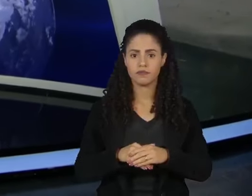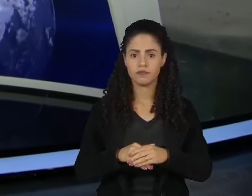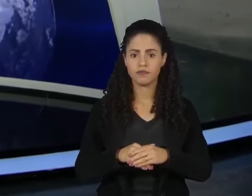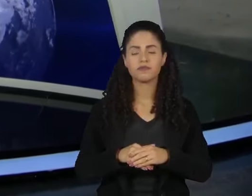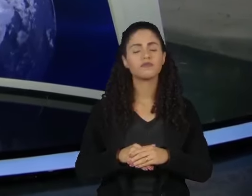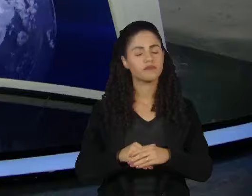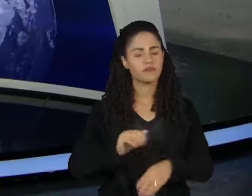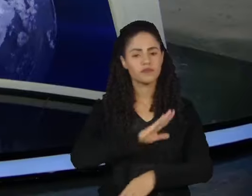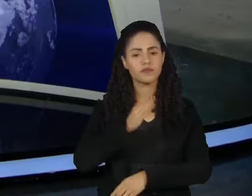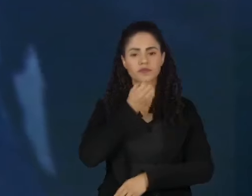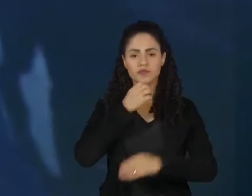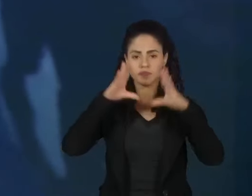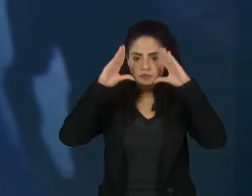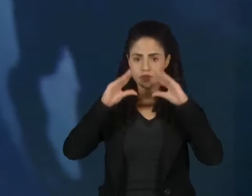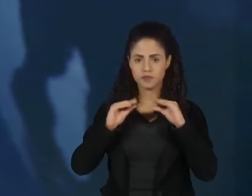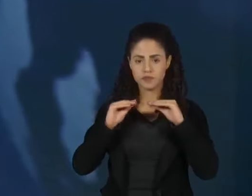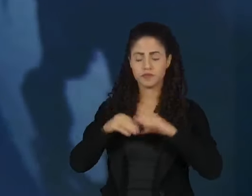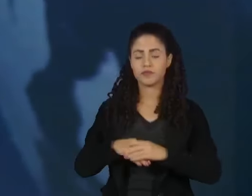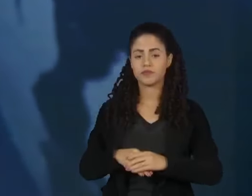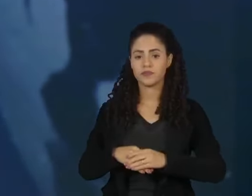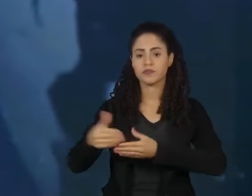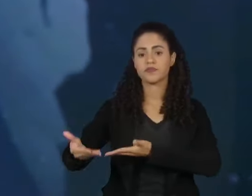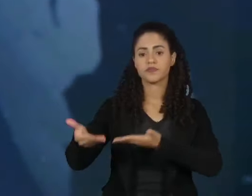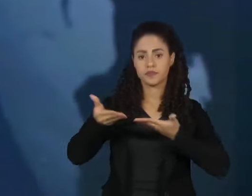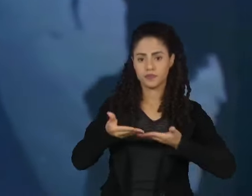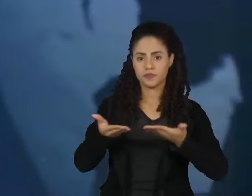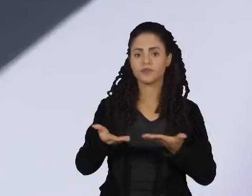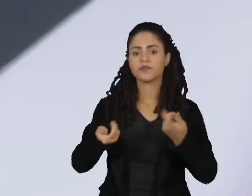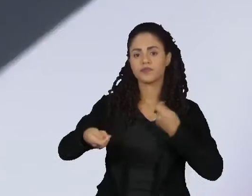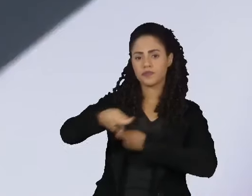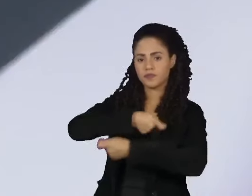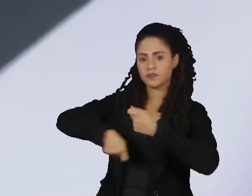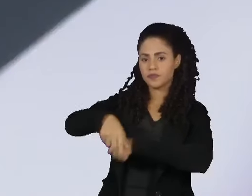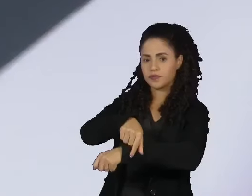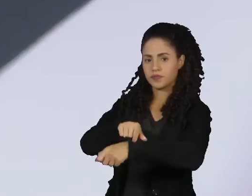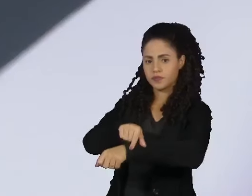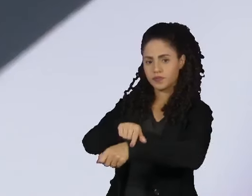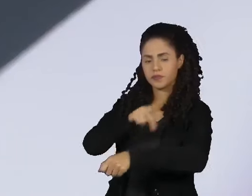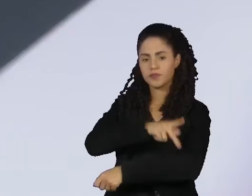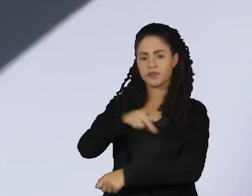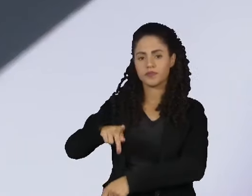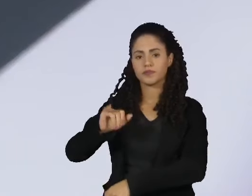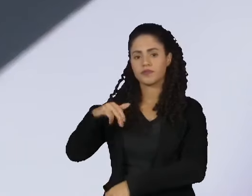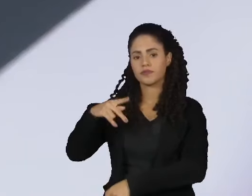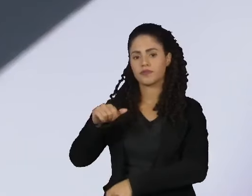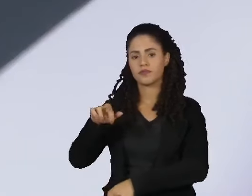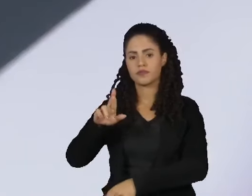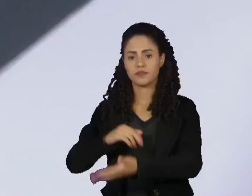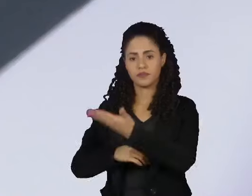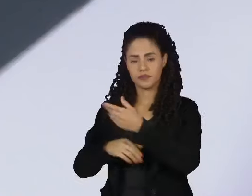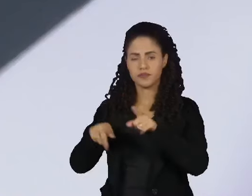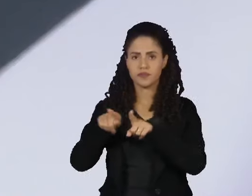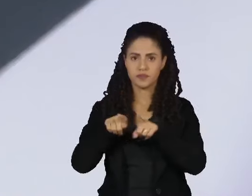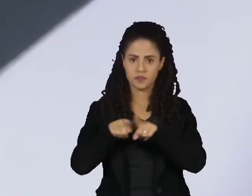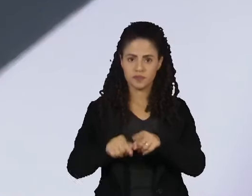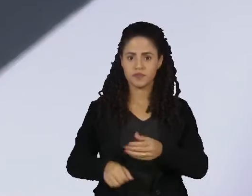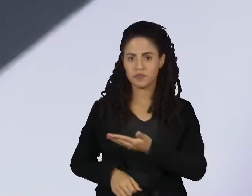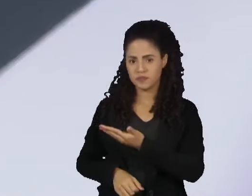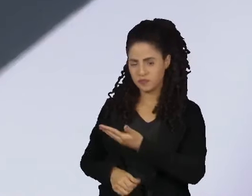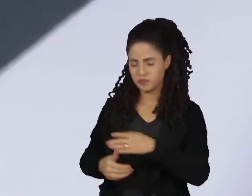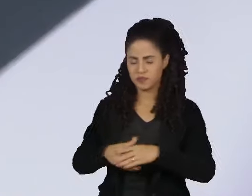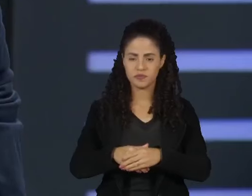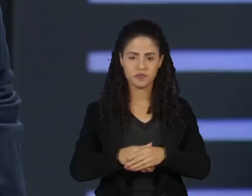Olá, boa noite. Estão comigo nessa edição a economista Mariana Almeida, professora do INSPER e diretora executiva da Fundação TID